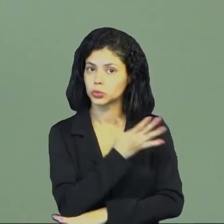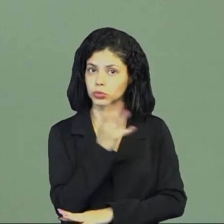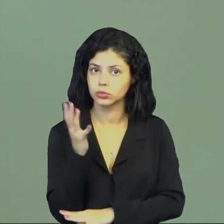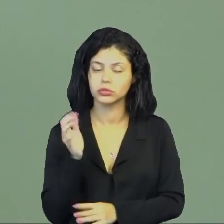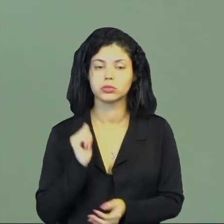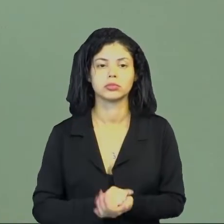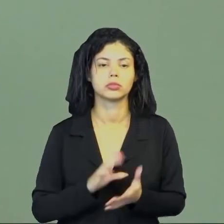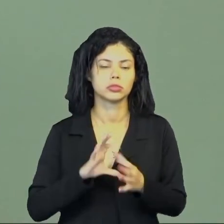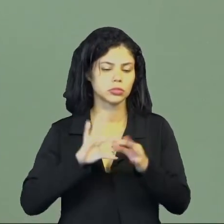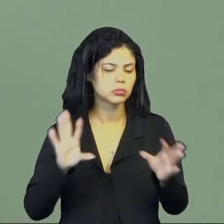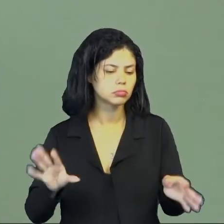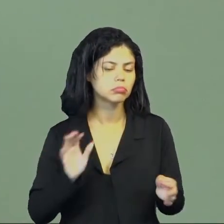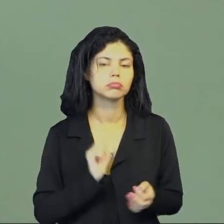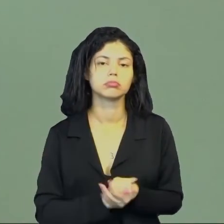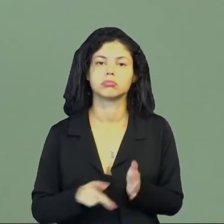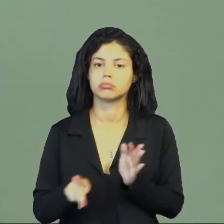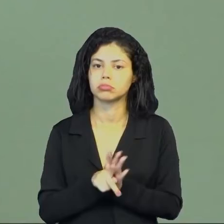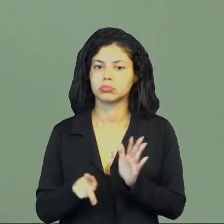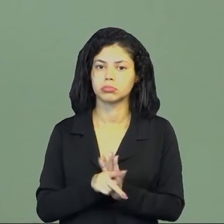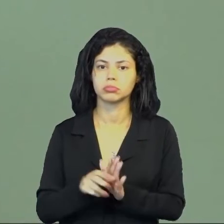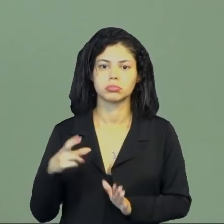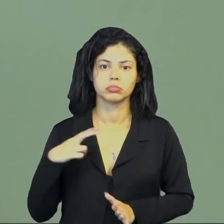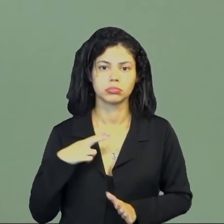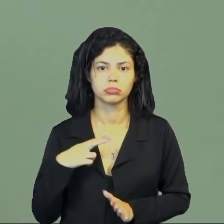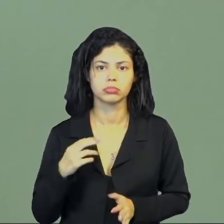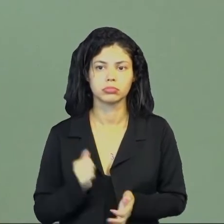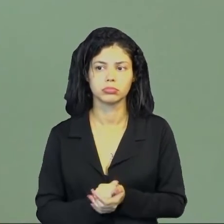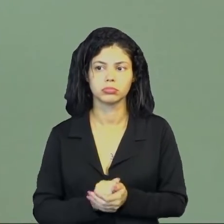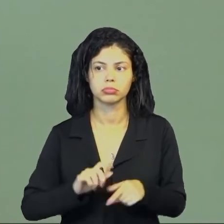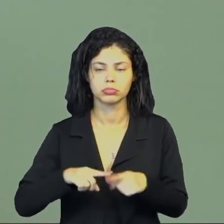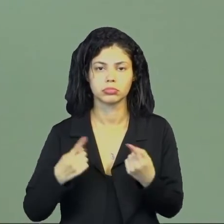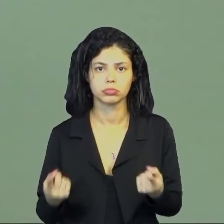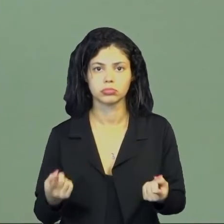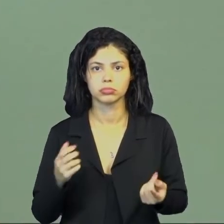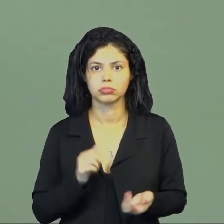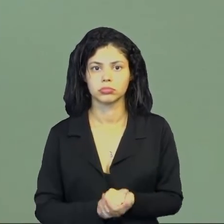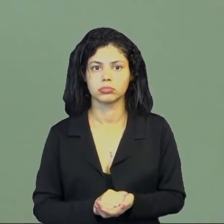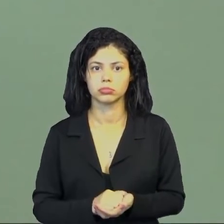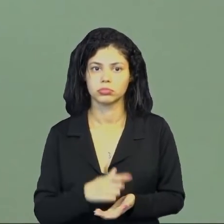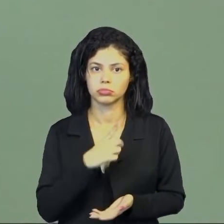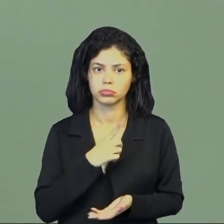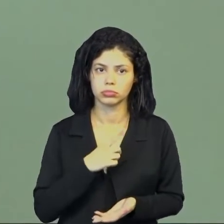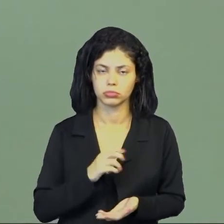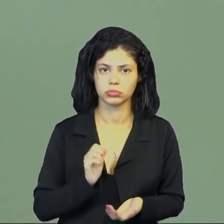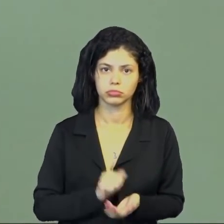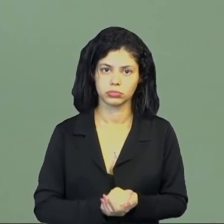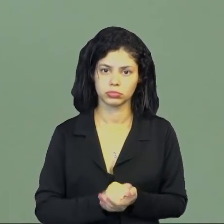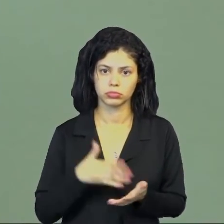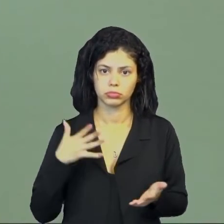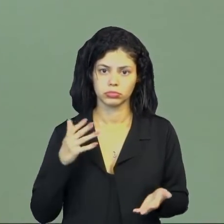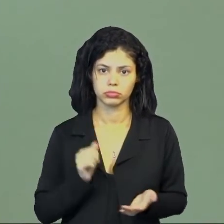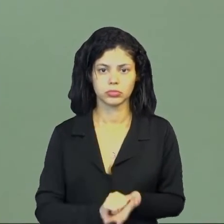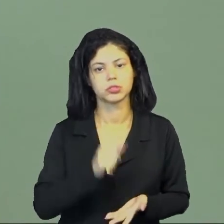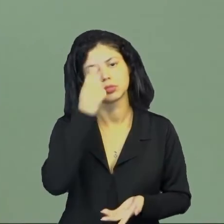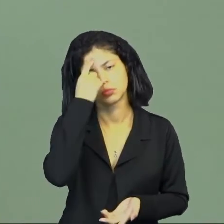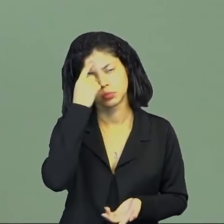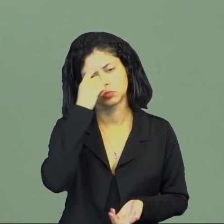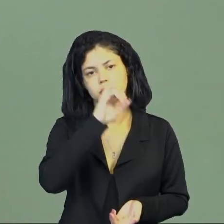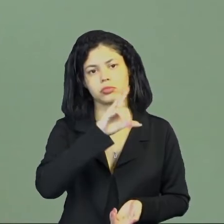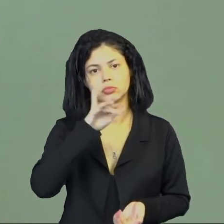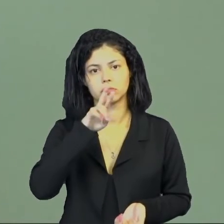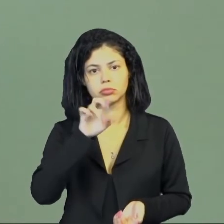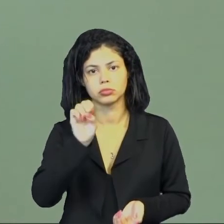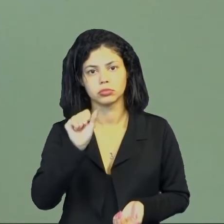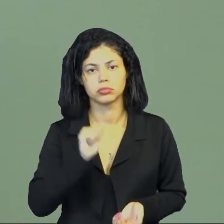à liberdade, o direito à propriedade privada, embora, né, existe ali uma discrepância entre os pensadores